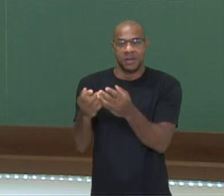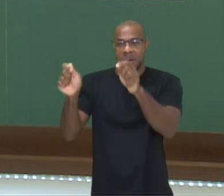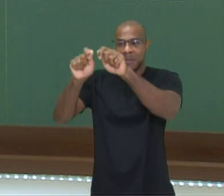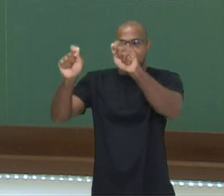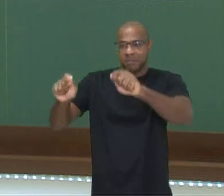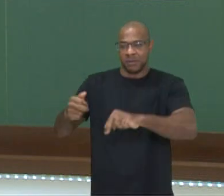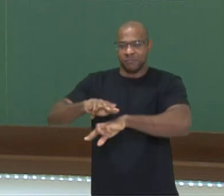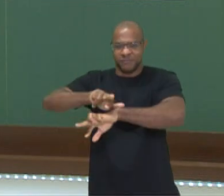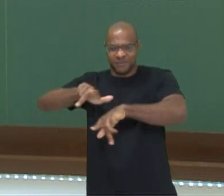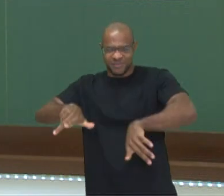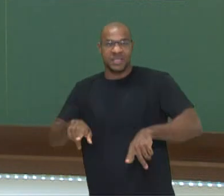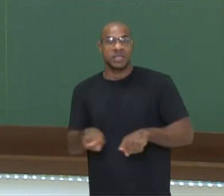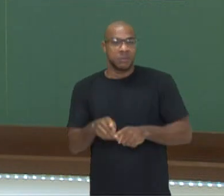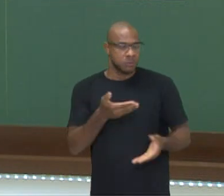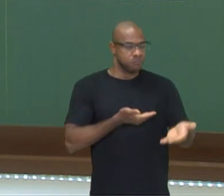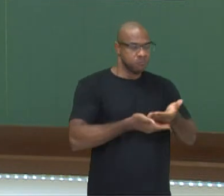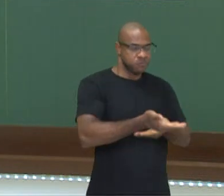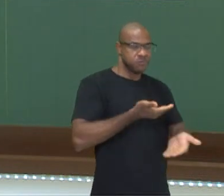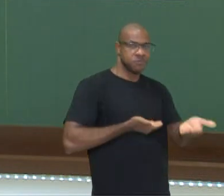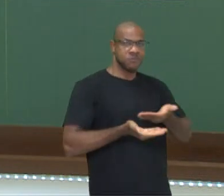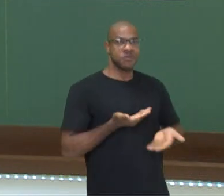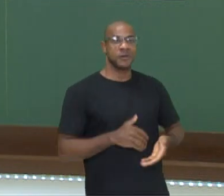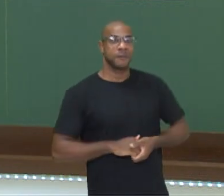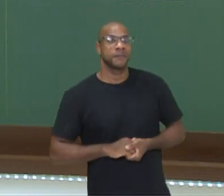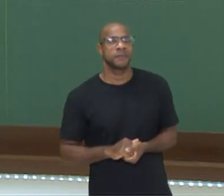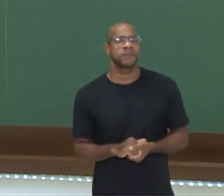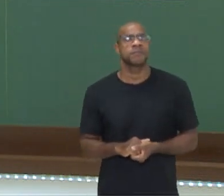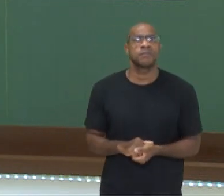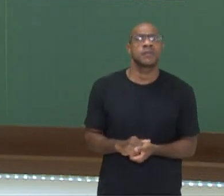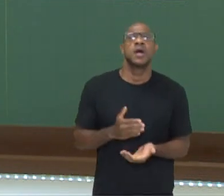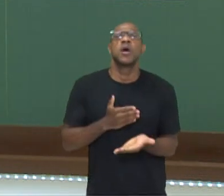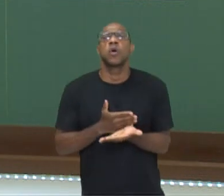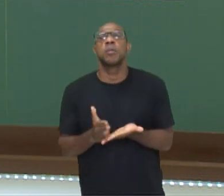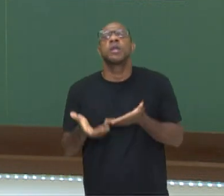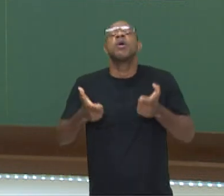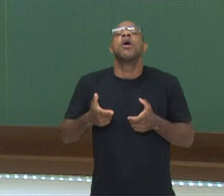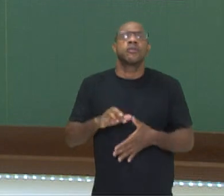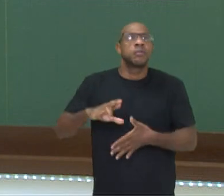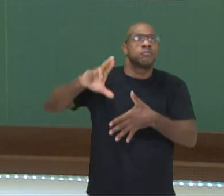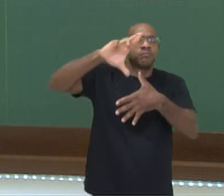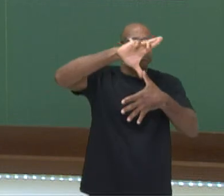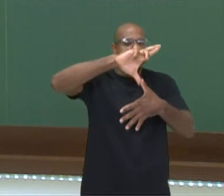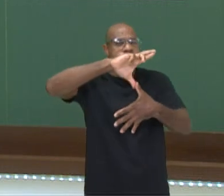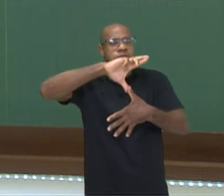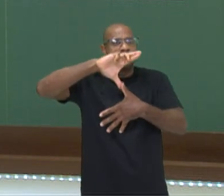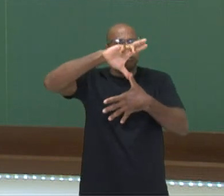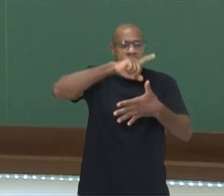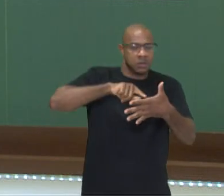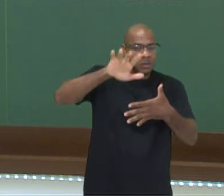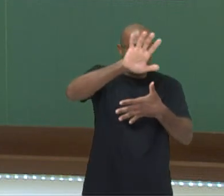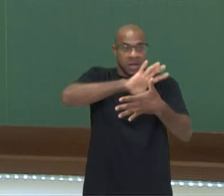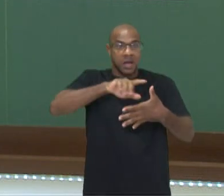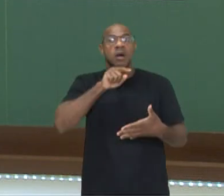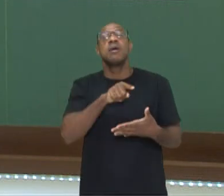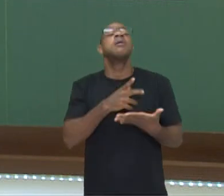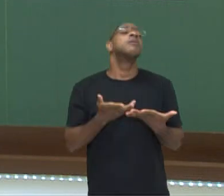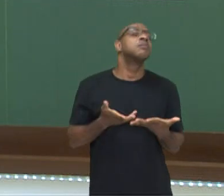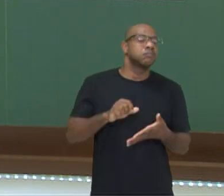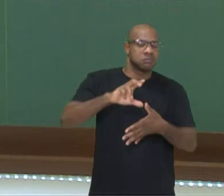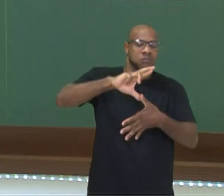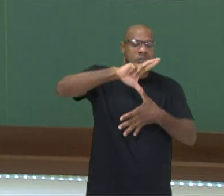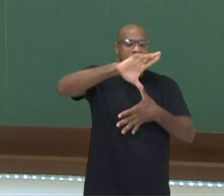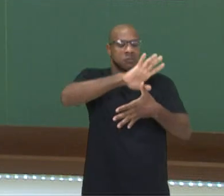deuses e moeda de troca. Muito bem. Tudo começou na América Latina. Tradicionalmente, então, isso